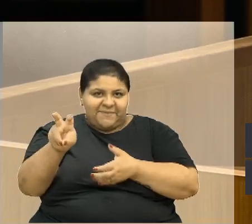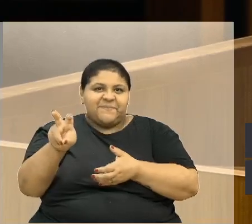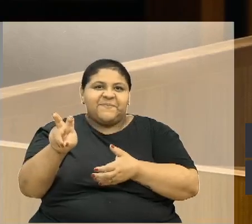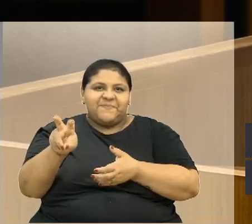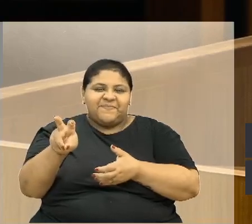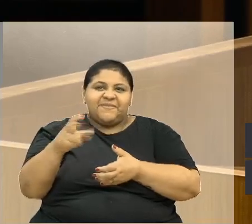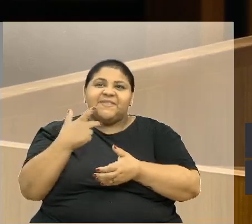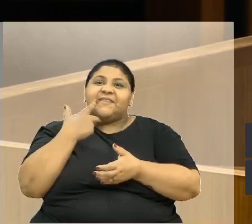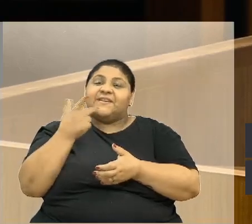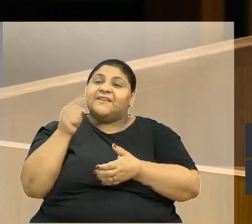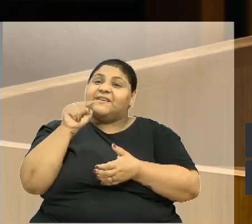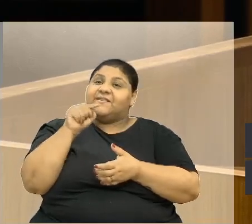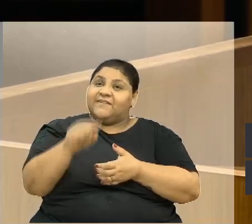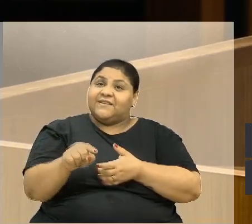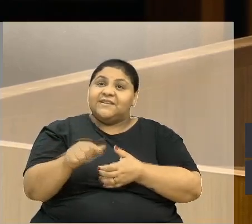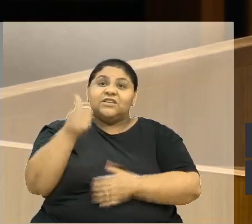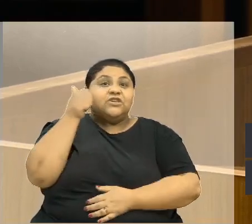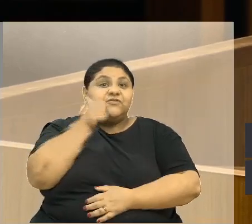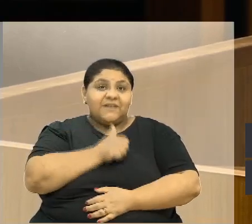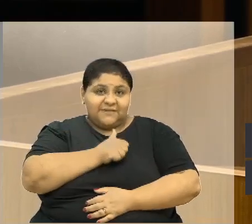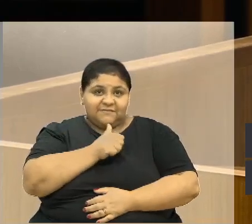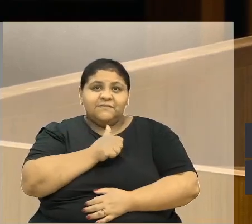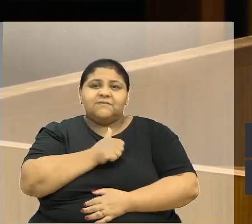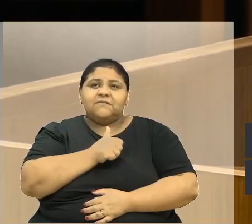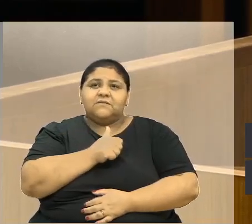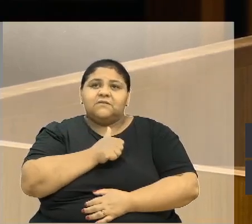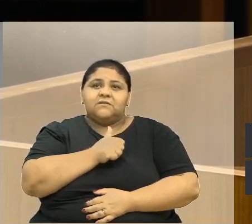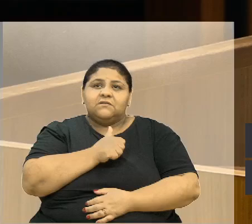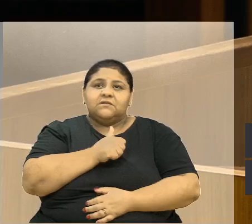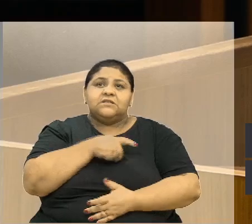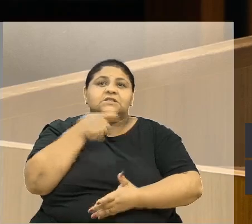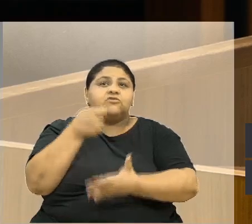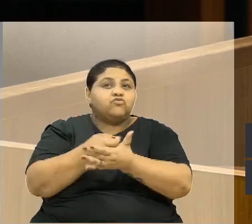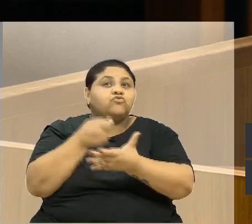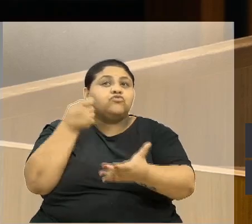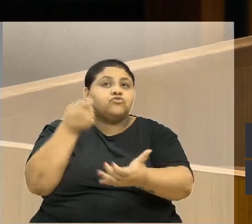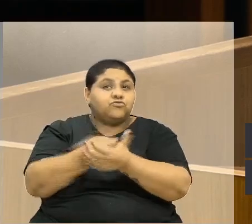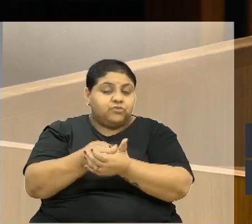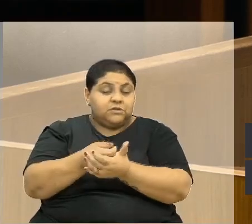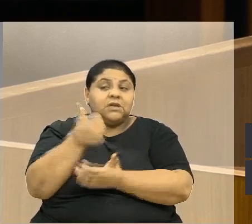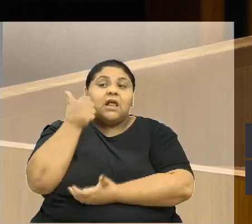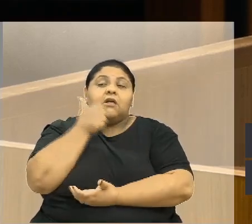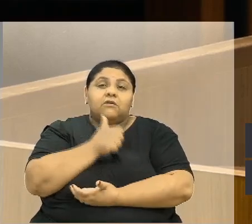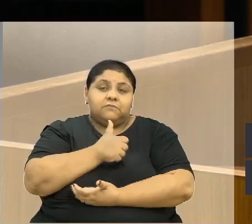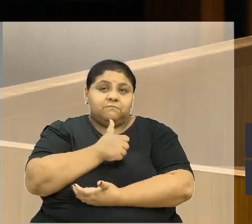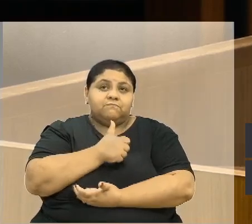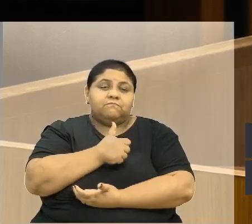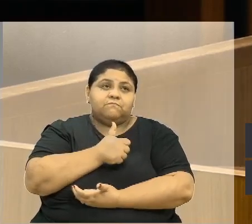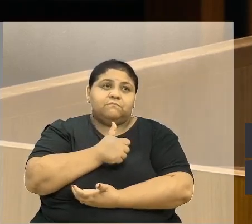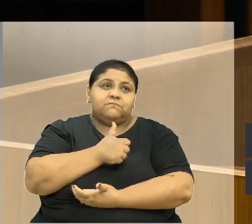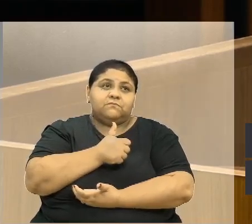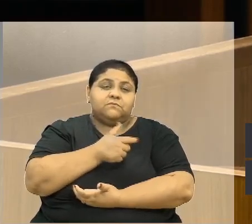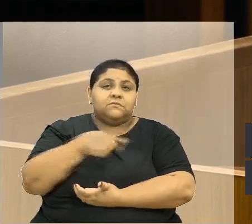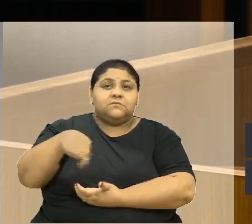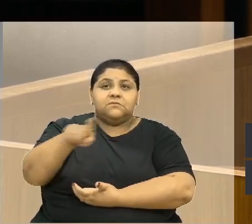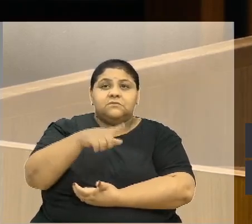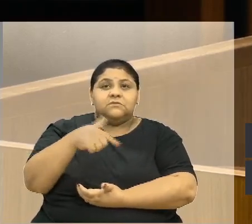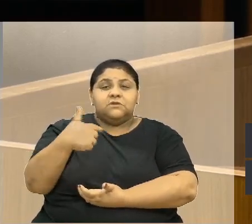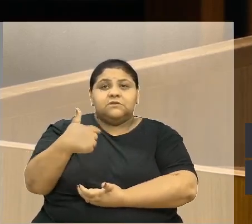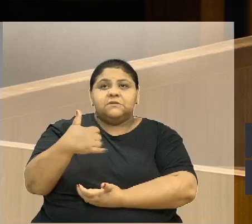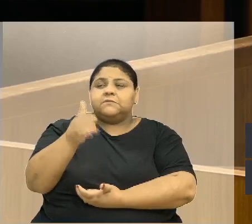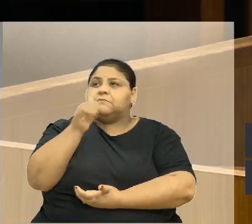tu falas da questão das mulheres, né, a luta pelas mulheres, a gente tem,